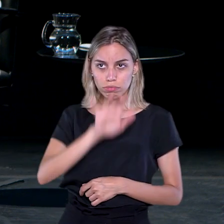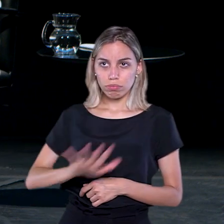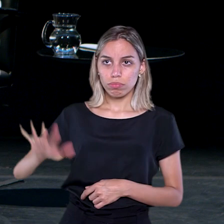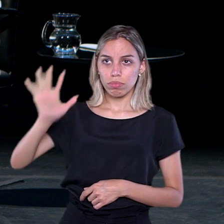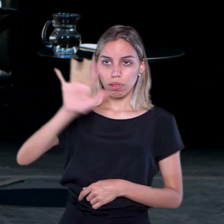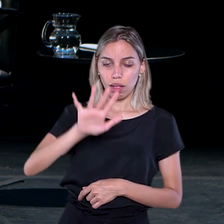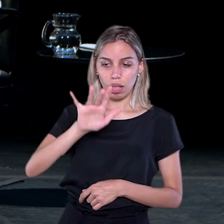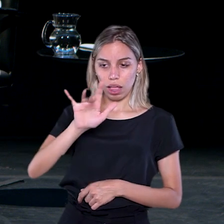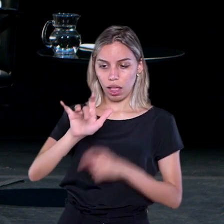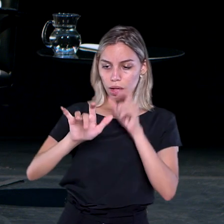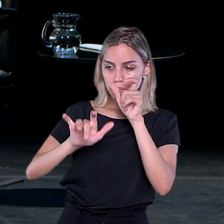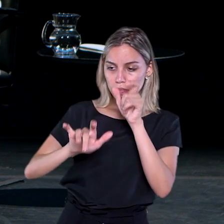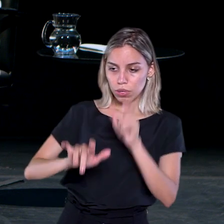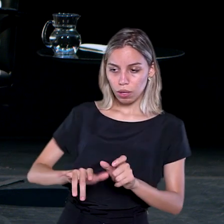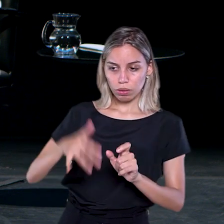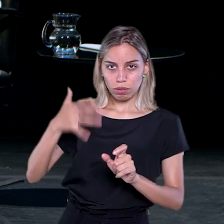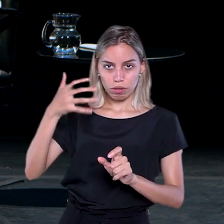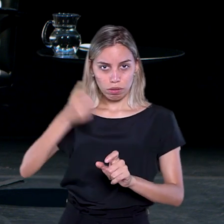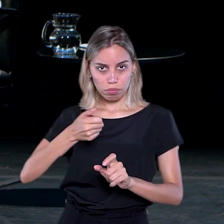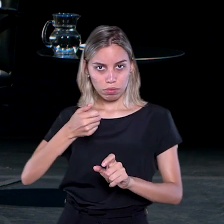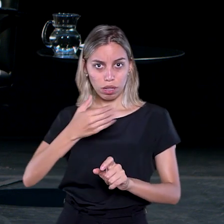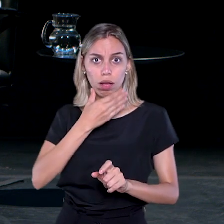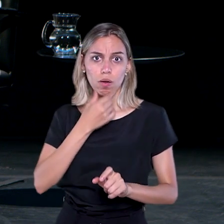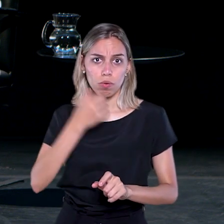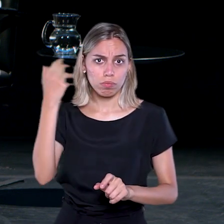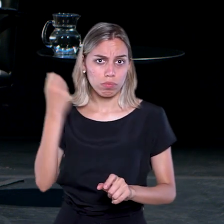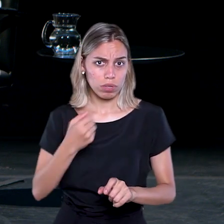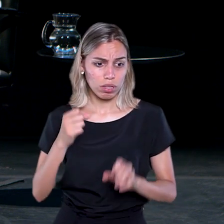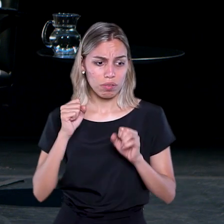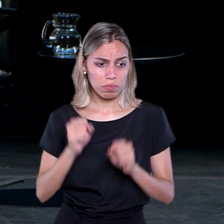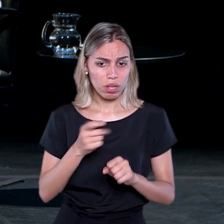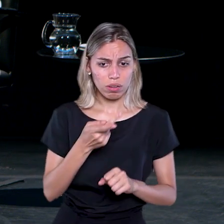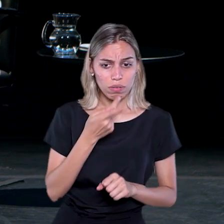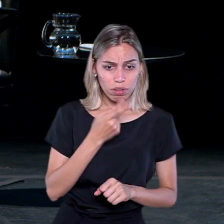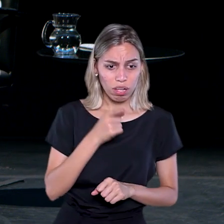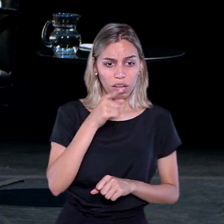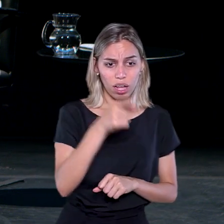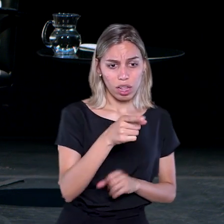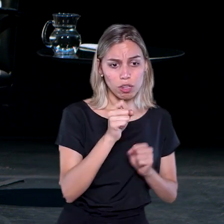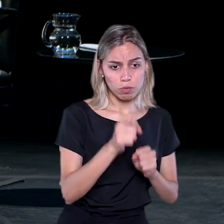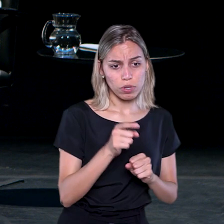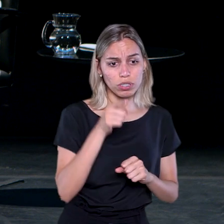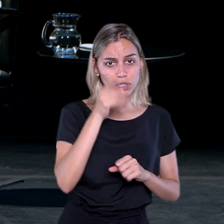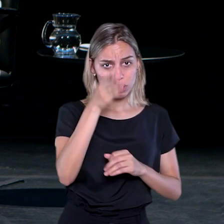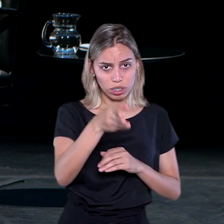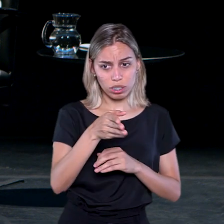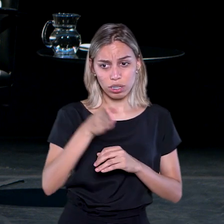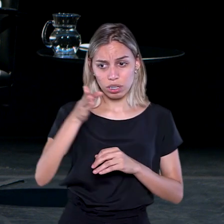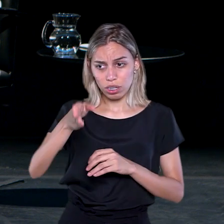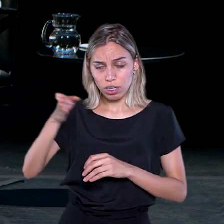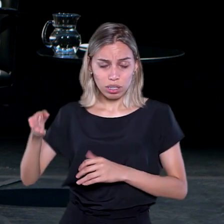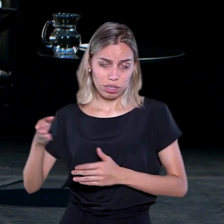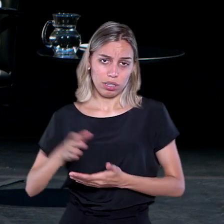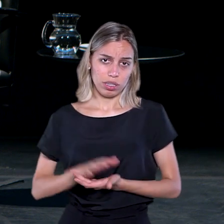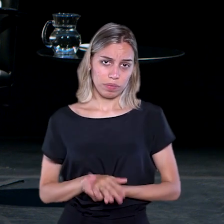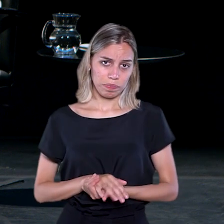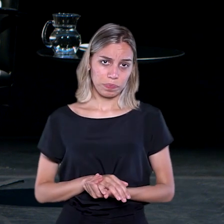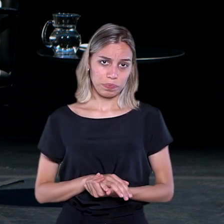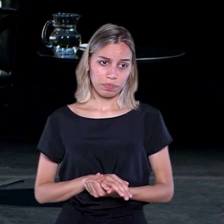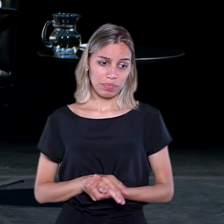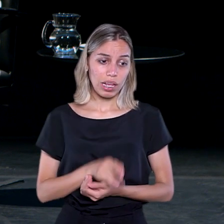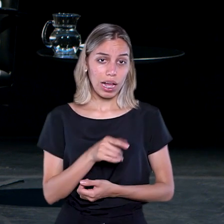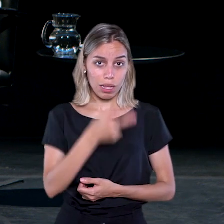vários movimentos, de movimento é sobre isso, né? De mulheres negras, de pessoas negras de um modo geral, movimentos negros, de pessoas